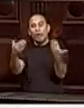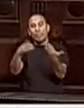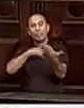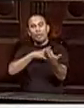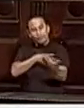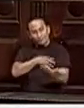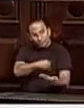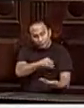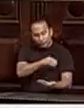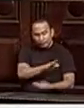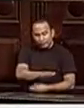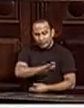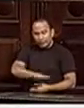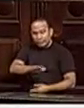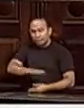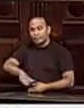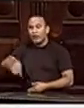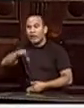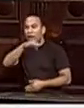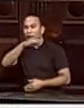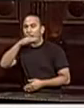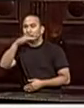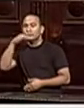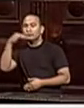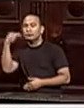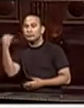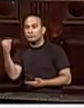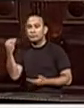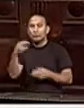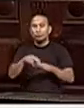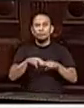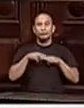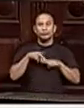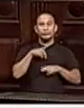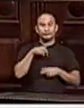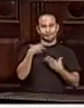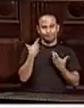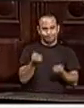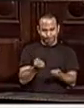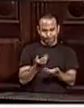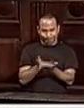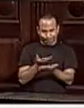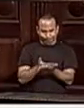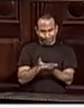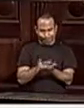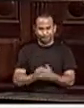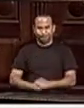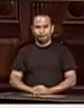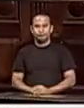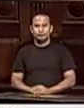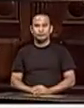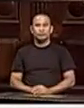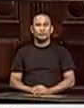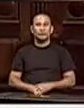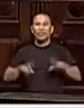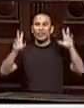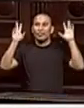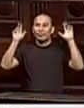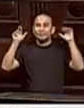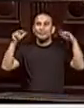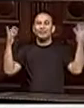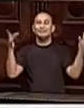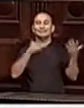de crianças, adolescentes para obter uma matrícula. O caso da